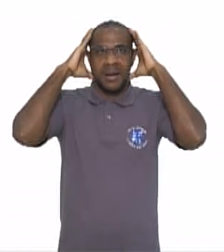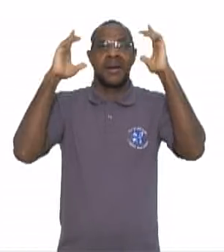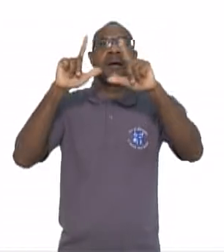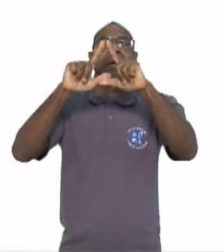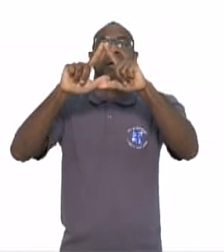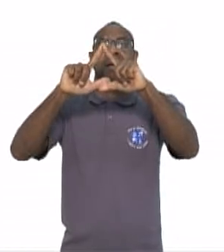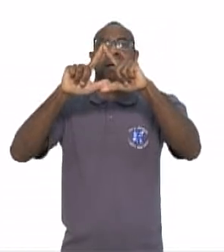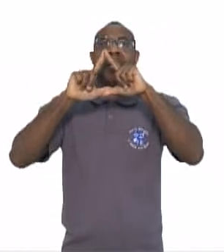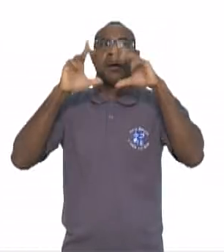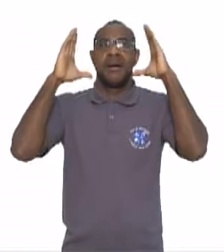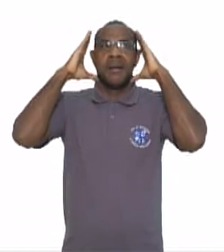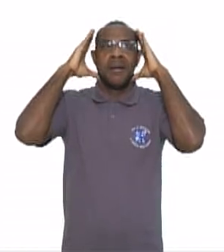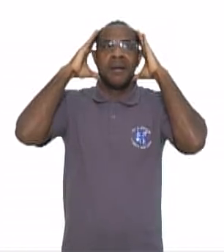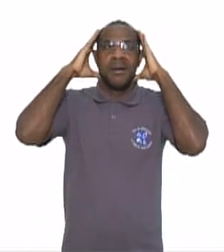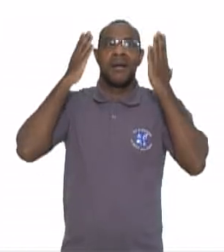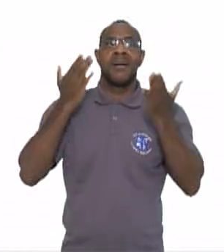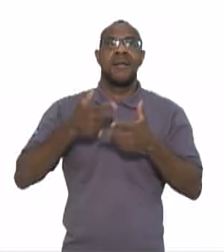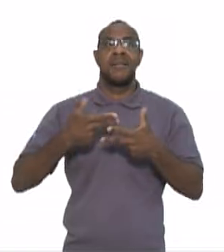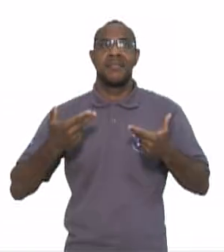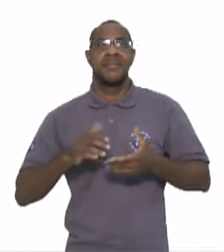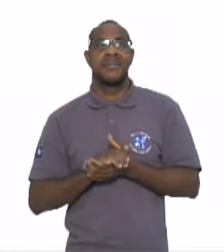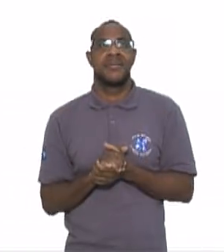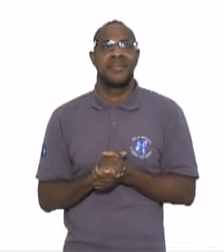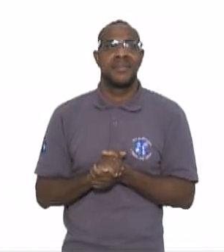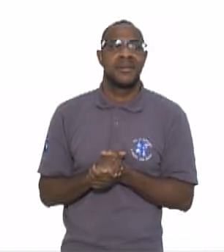as barbatanas, talvez.